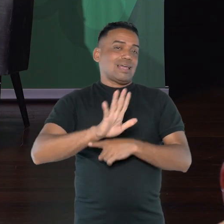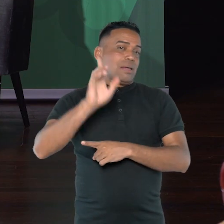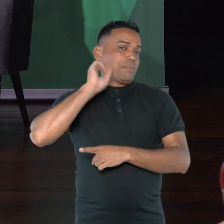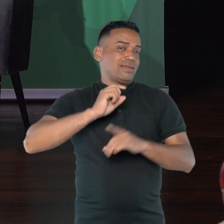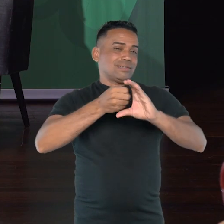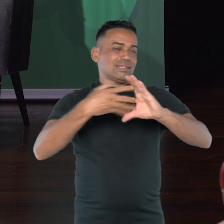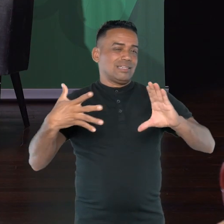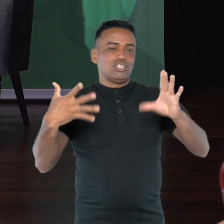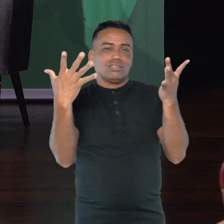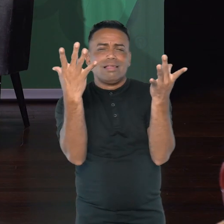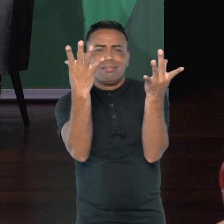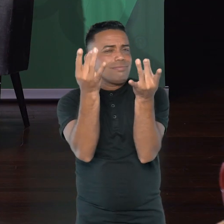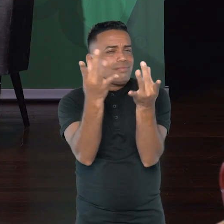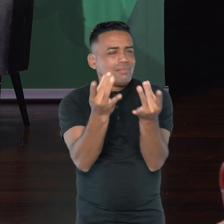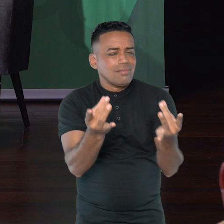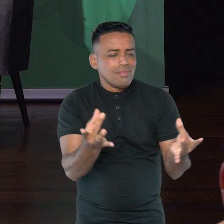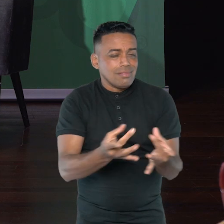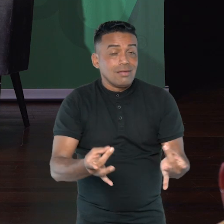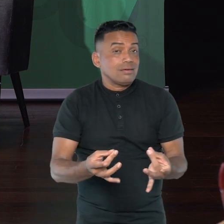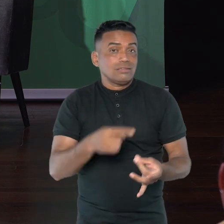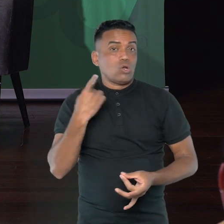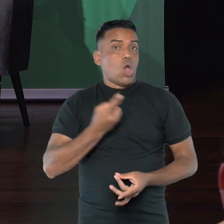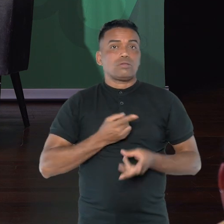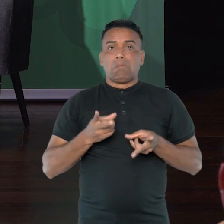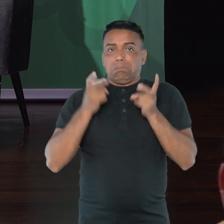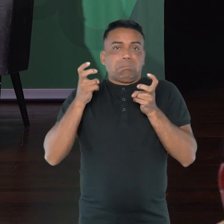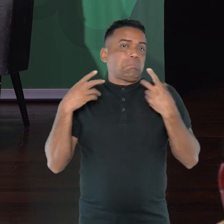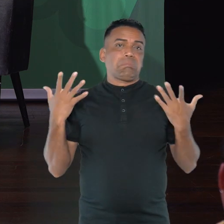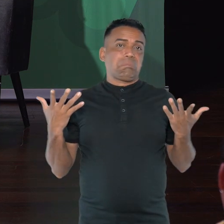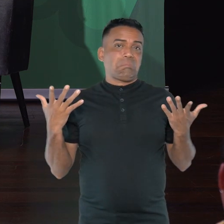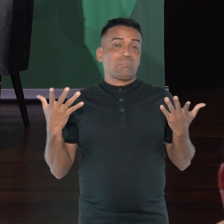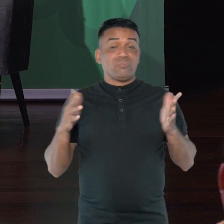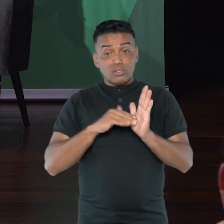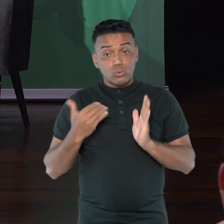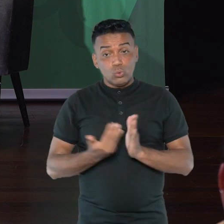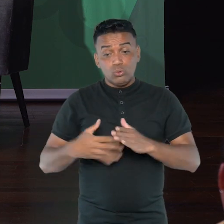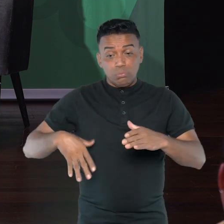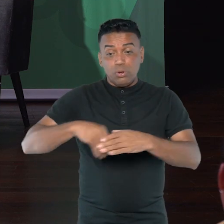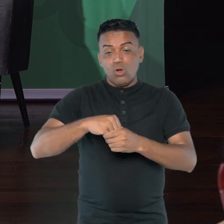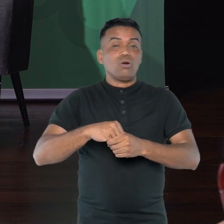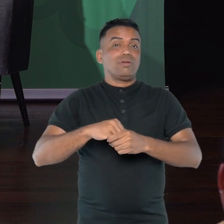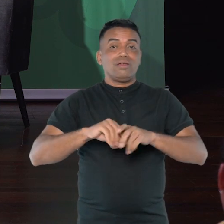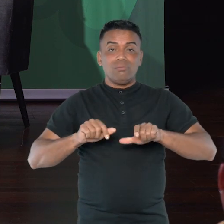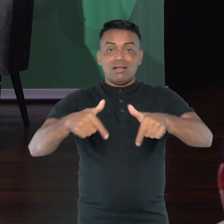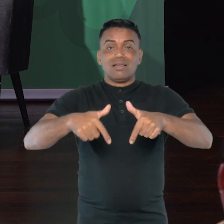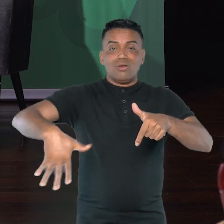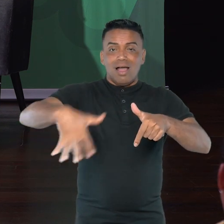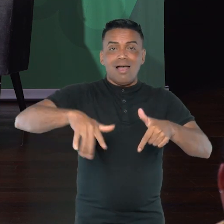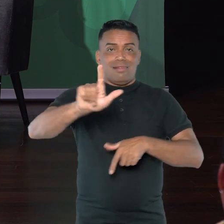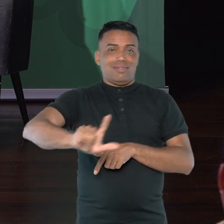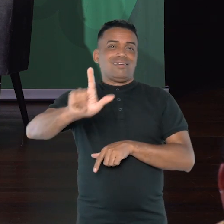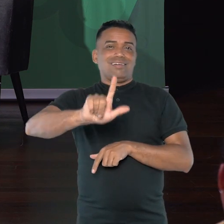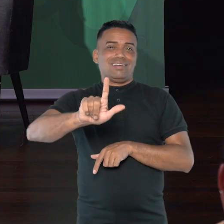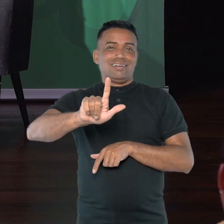esse trabalho esmerado. E acho que muitas vezes a gente ainda não se deu conta de que tudo isso faz parte de uma mesma atividade literária e que